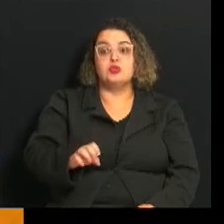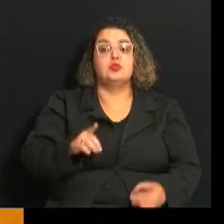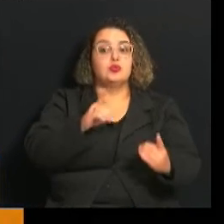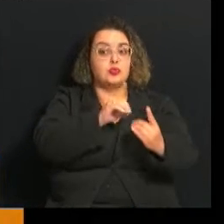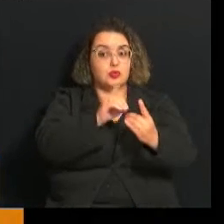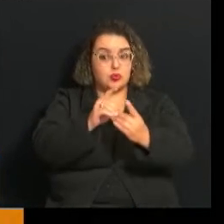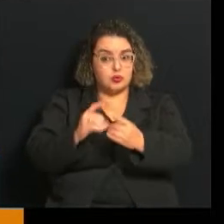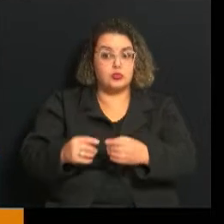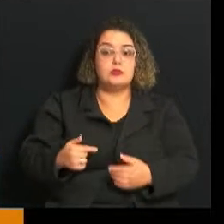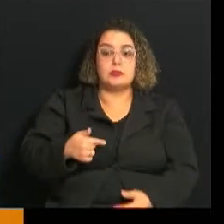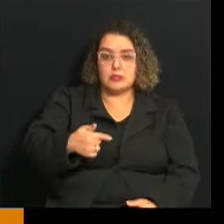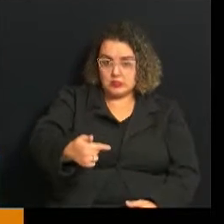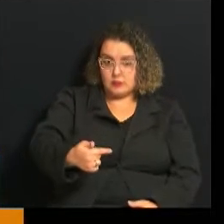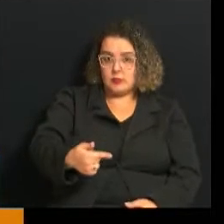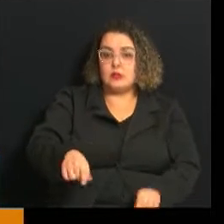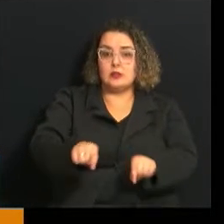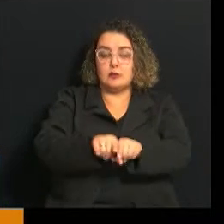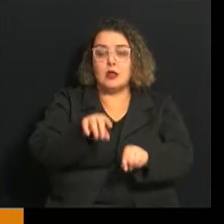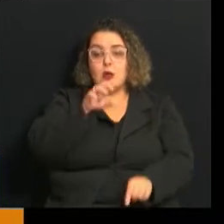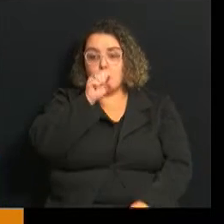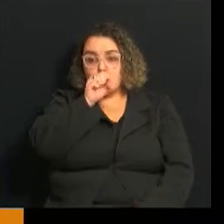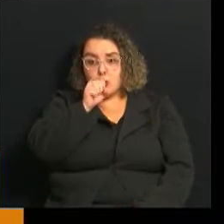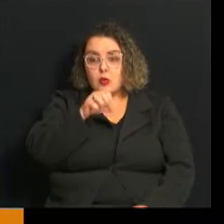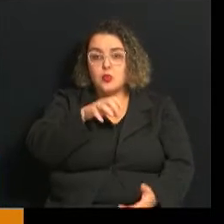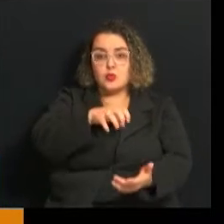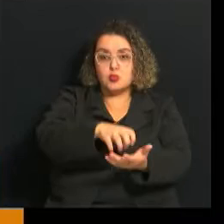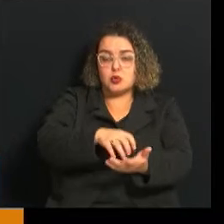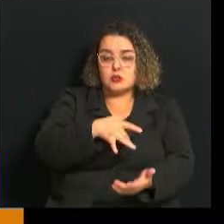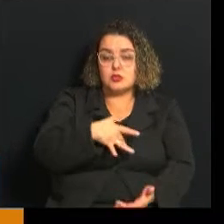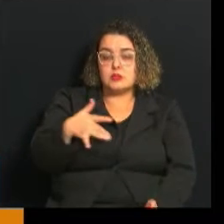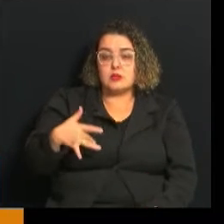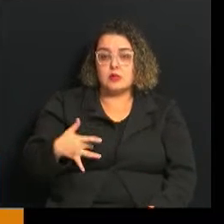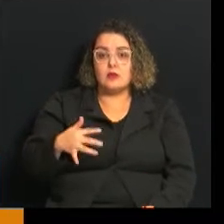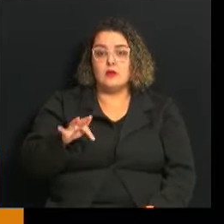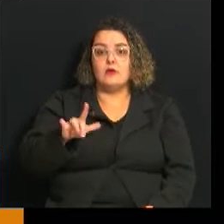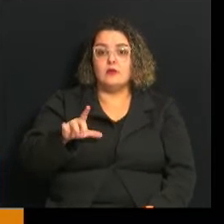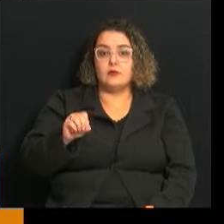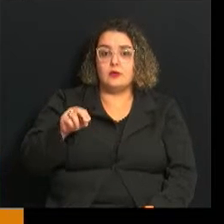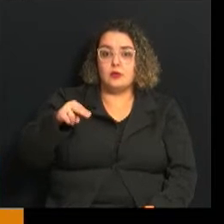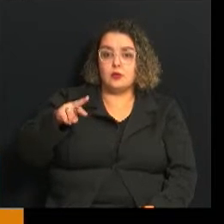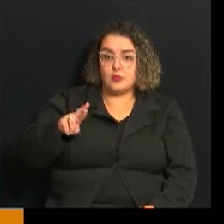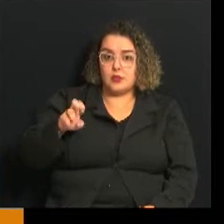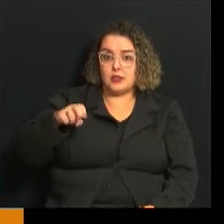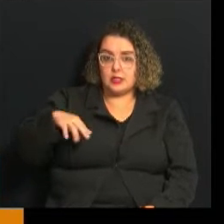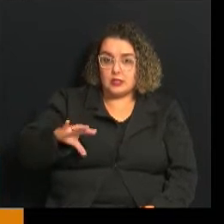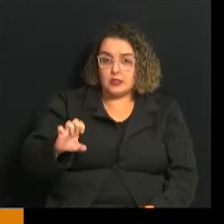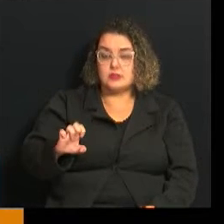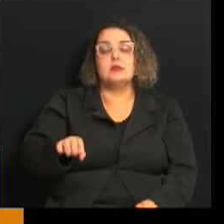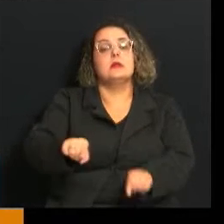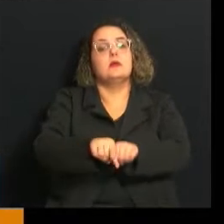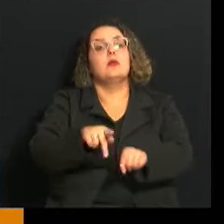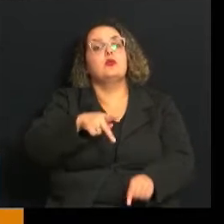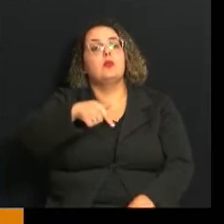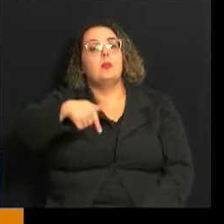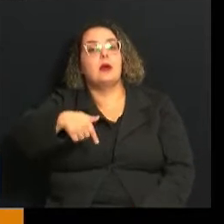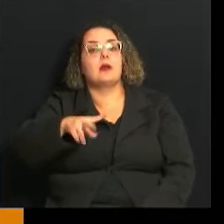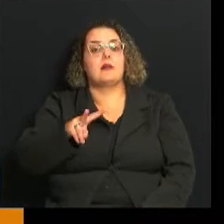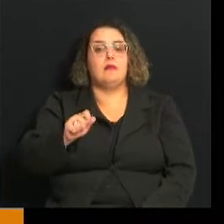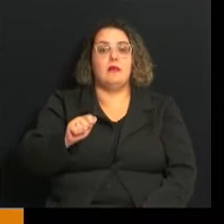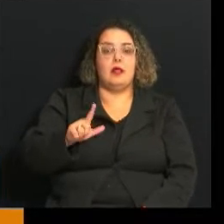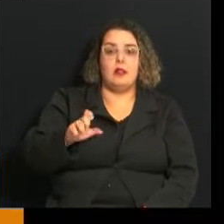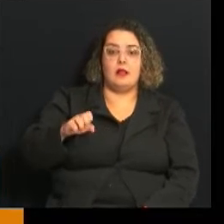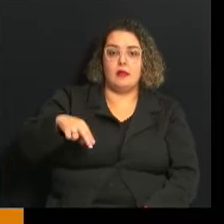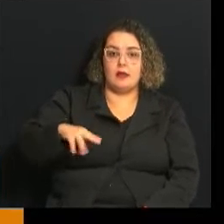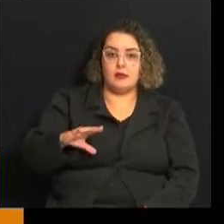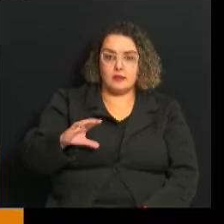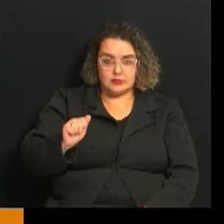durante a semana, aos sábados, o Centro de Saúde do Florense e do Parque Valença também funcionam das 8